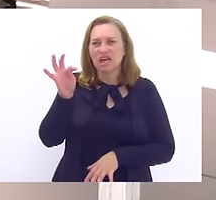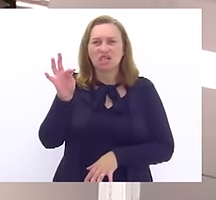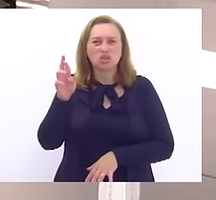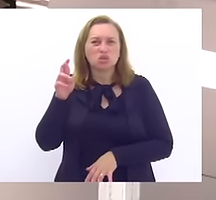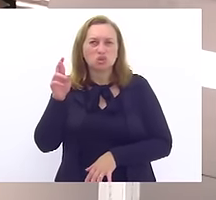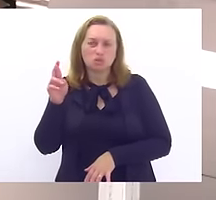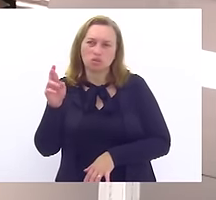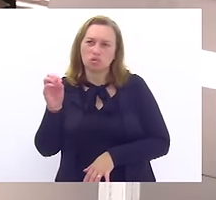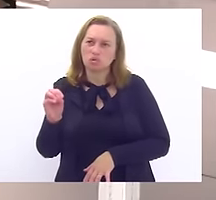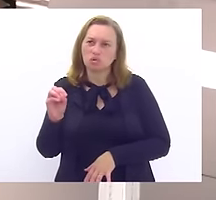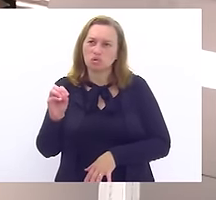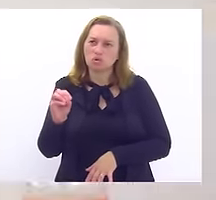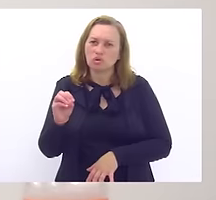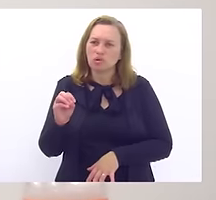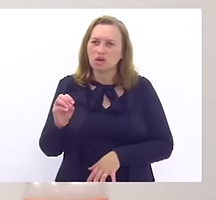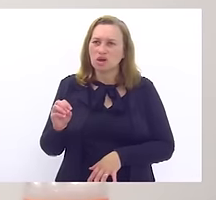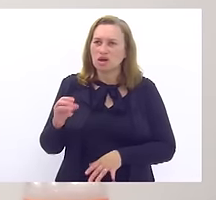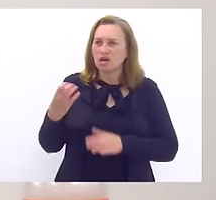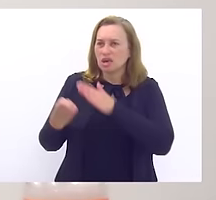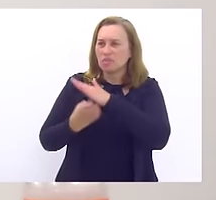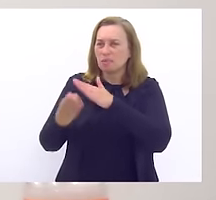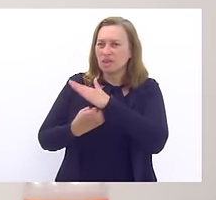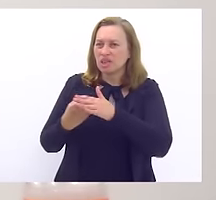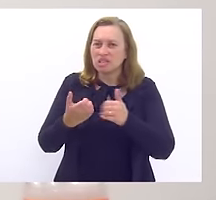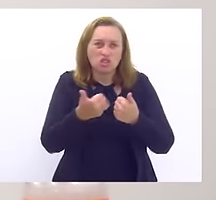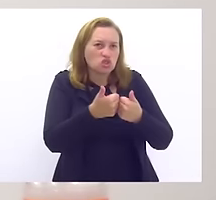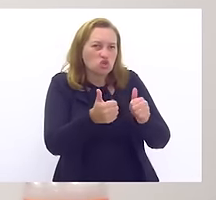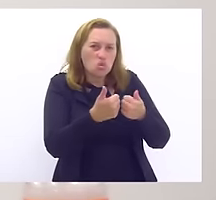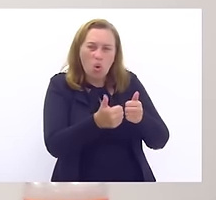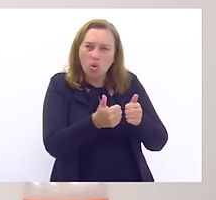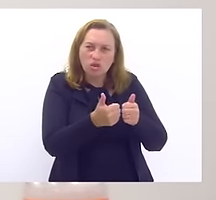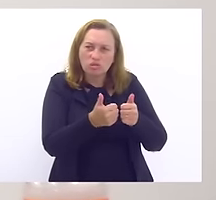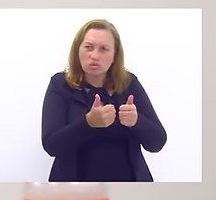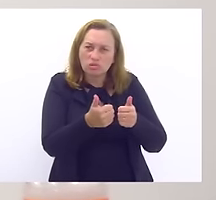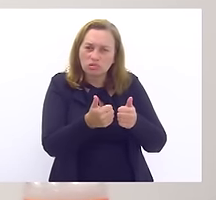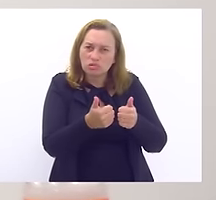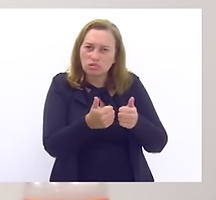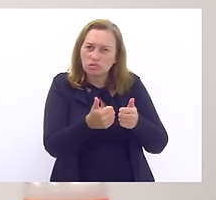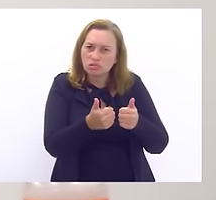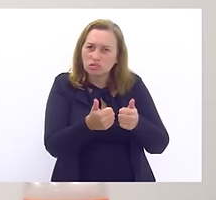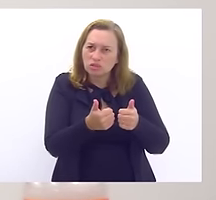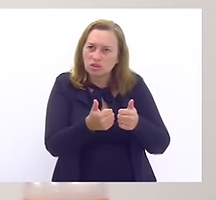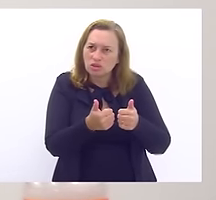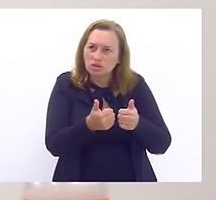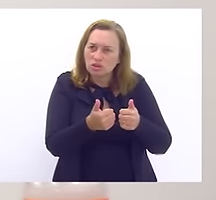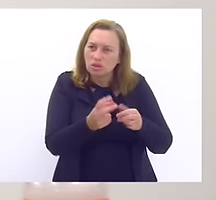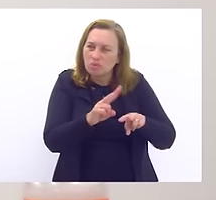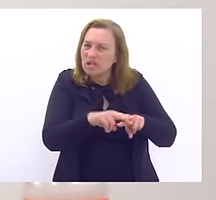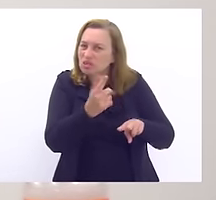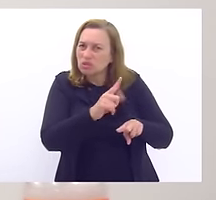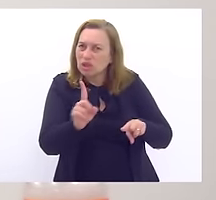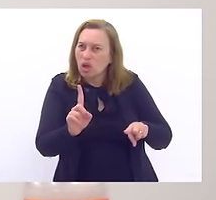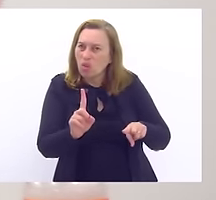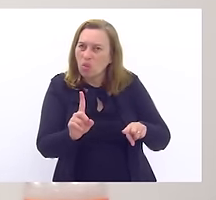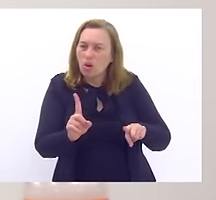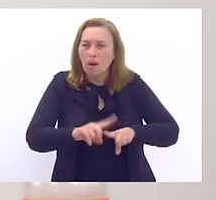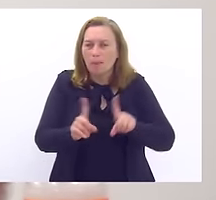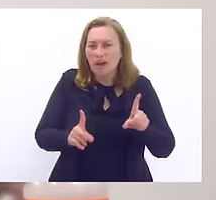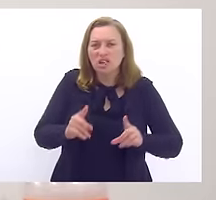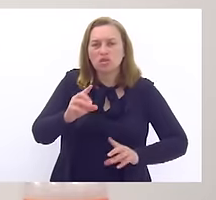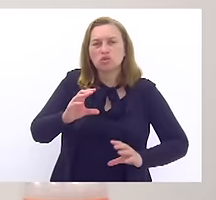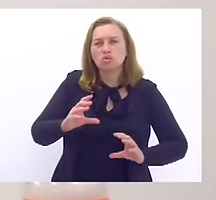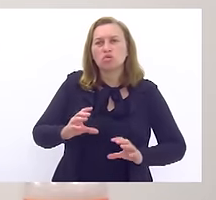acabou de falar ali agora que notifica o cidadão não tem não tem esse momento notificação não cidadão tá tendo carro rebocado por conta dessa organização